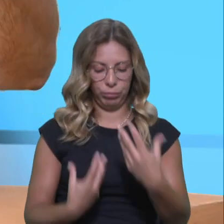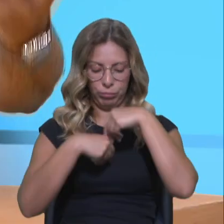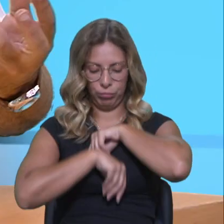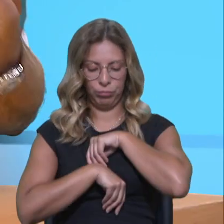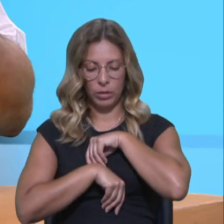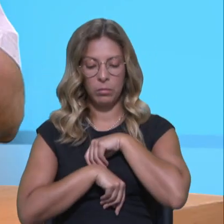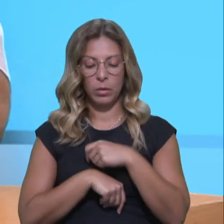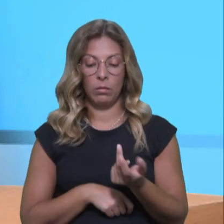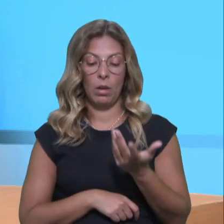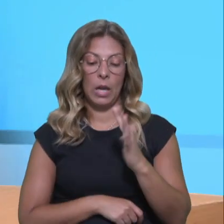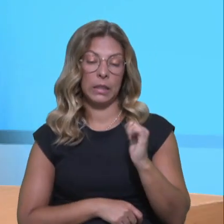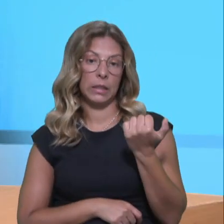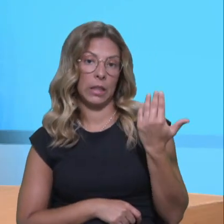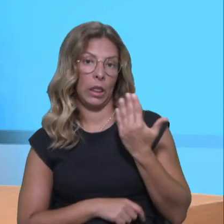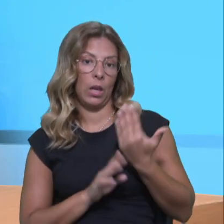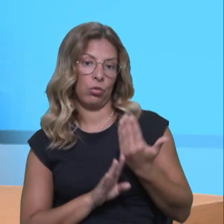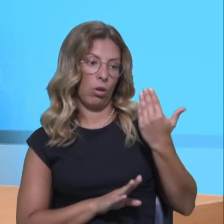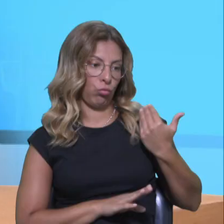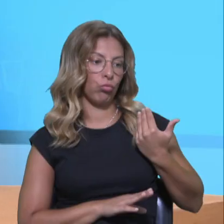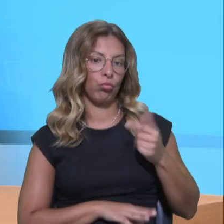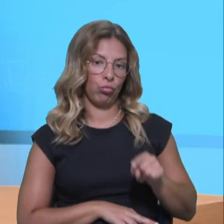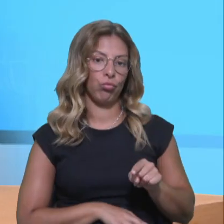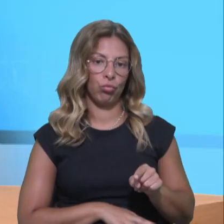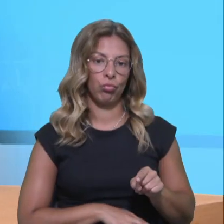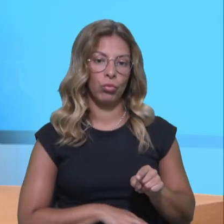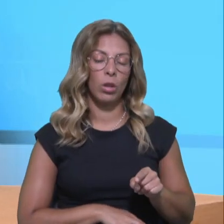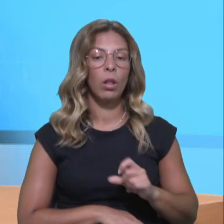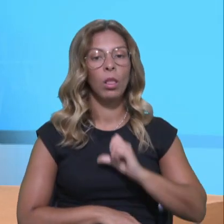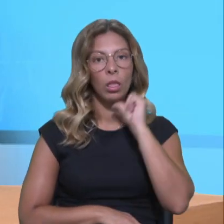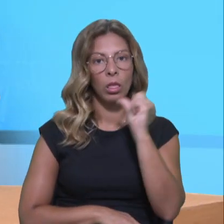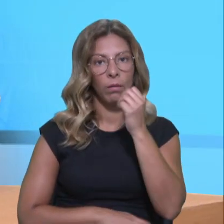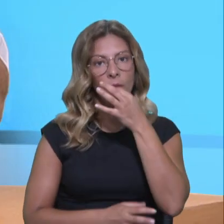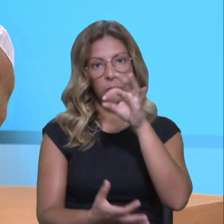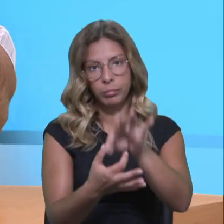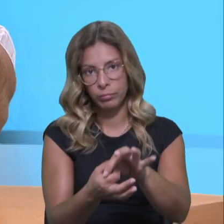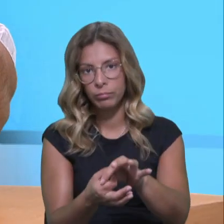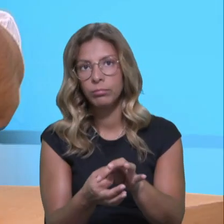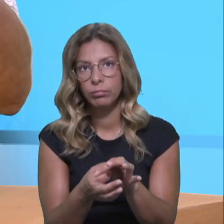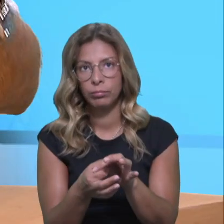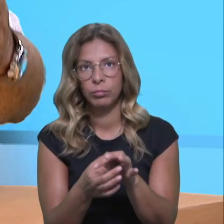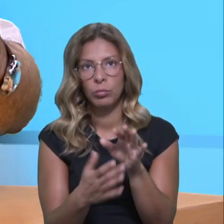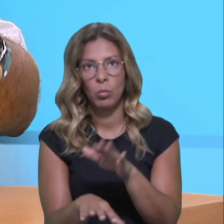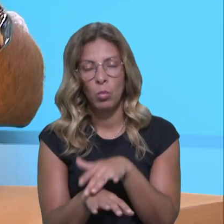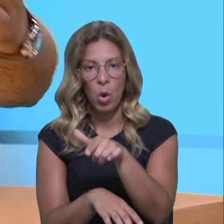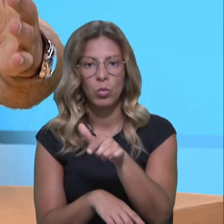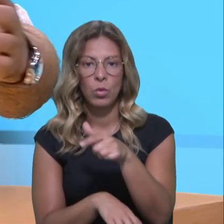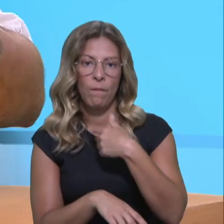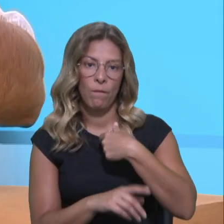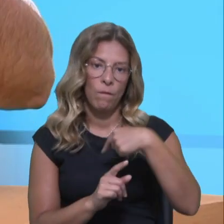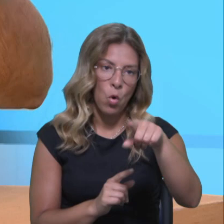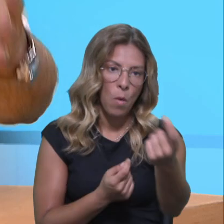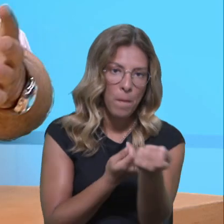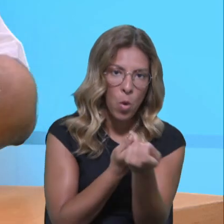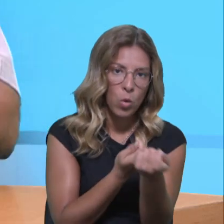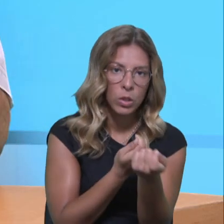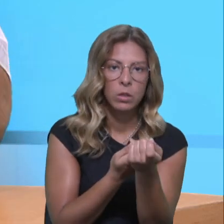que há 15 dias era abordada esta questão do ir ao encontro próximo daquele que é o